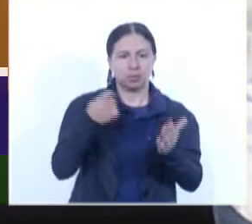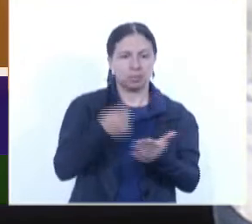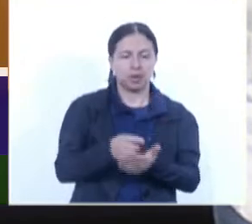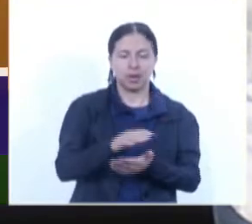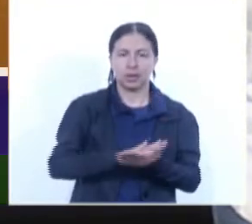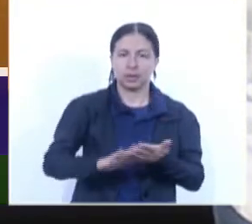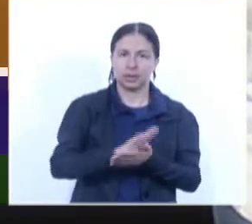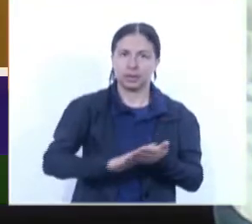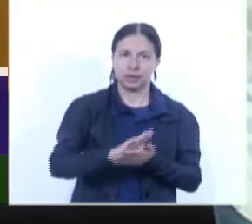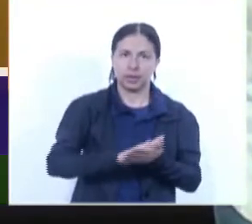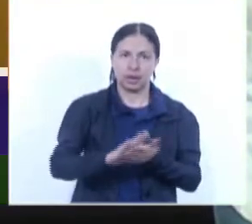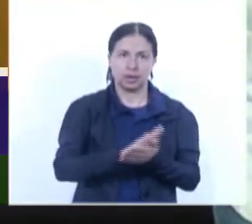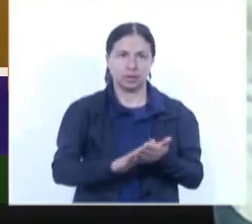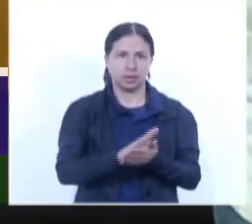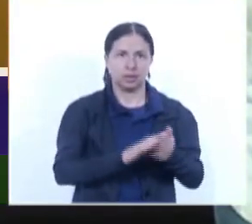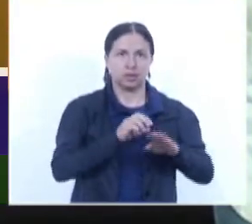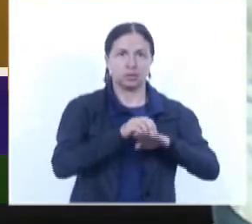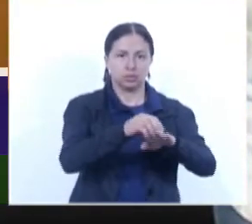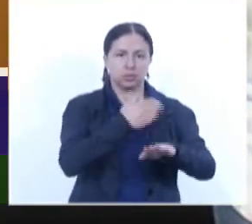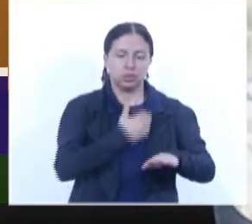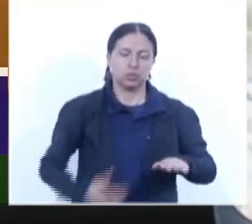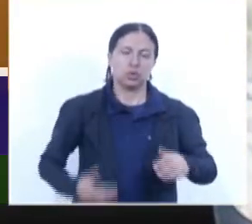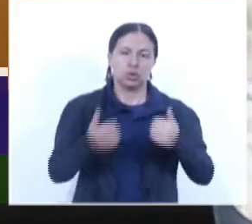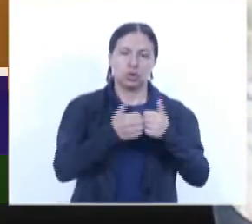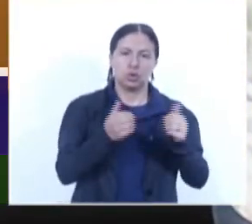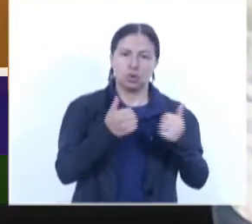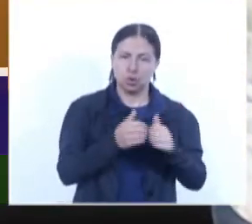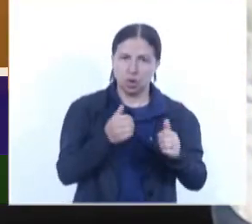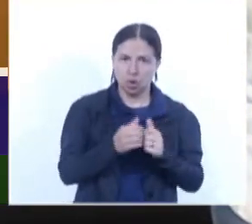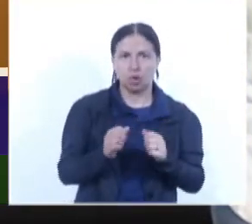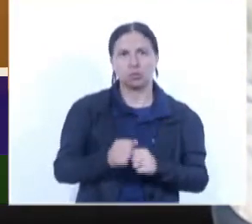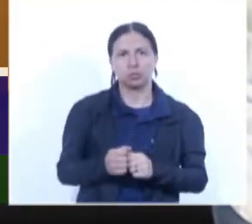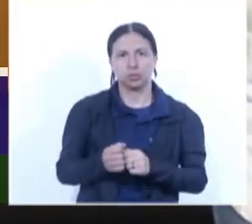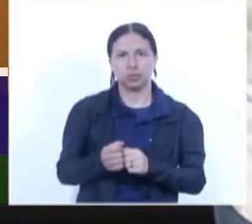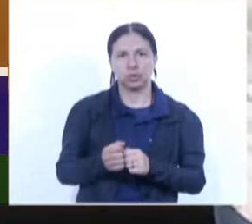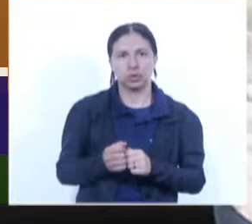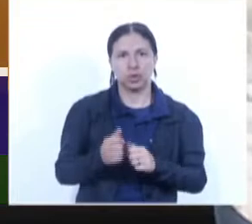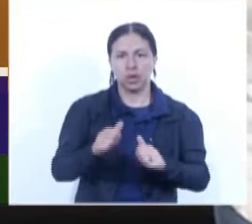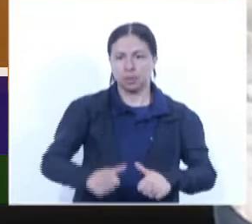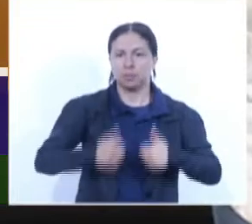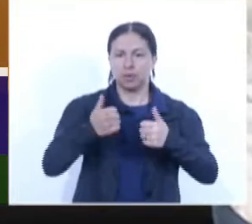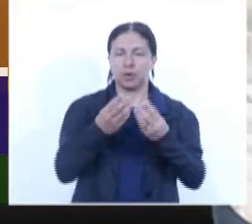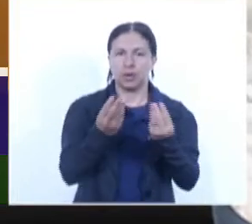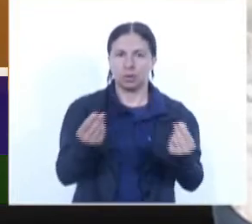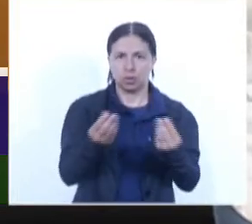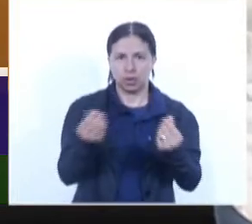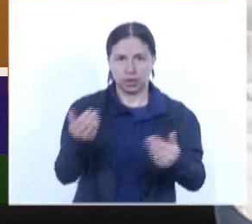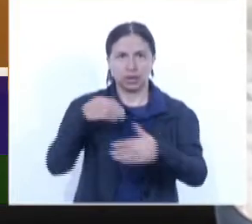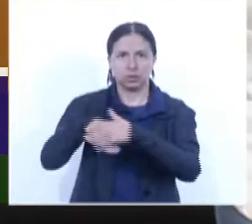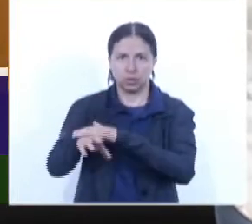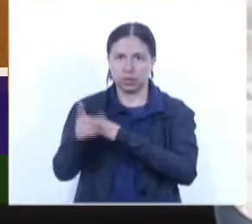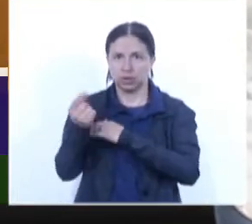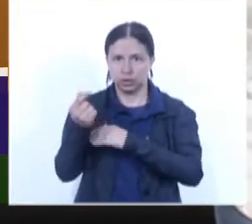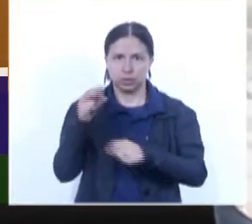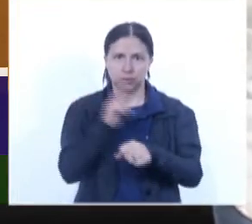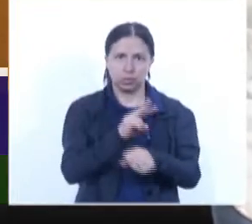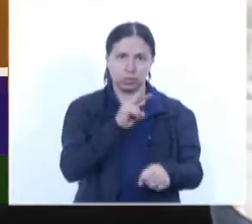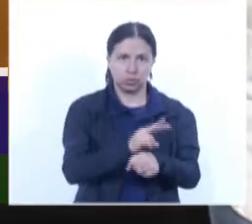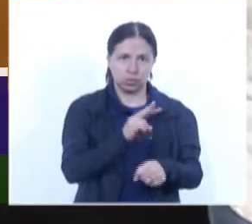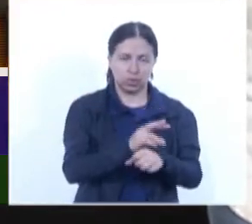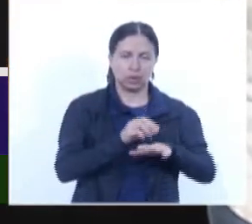ônibus cria regulamenta o Fundo Municipal de melhoria de qualidade subsídio transporte coletivo